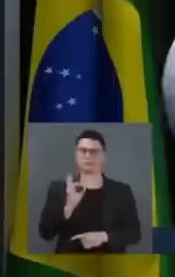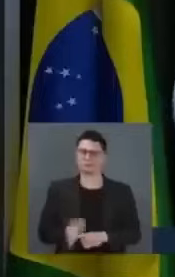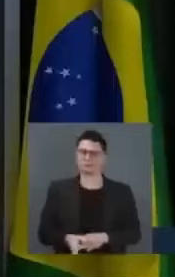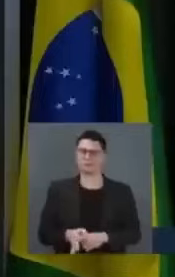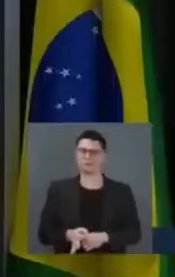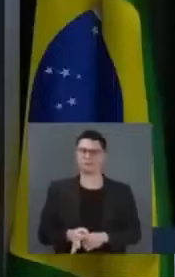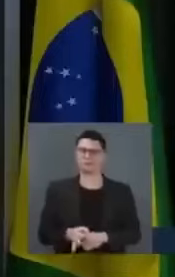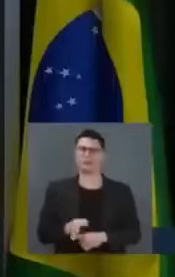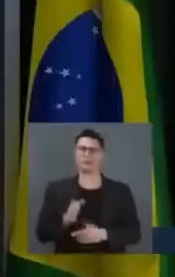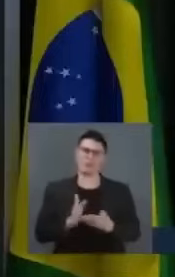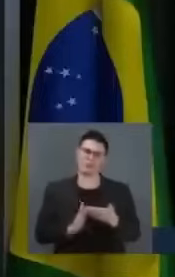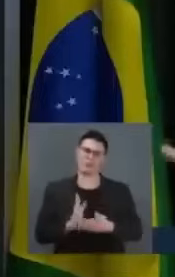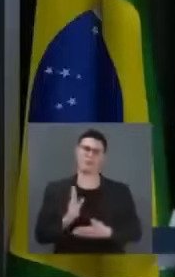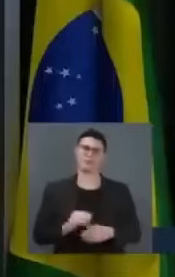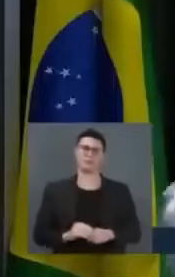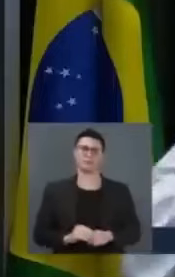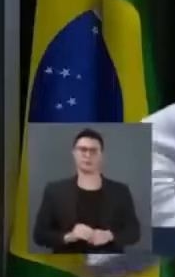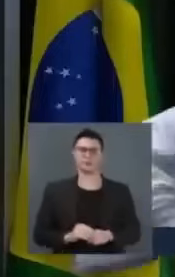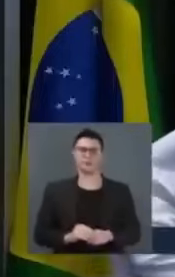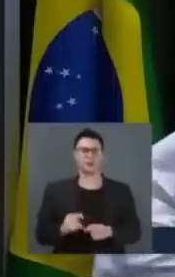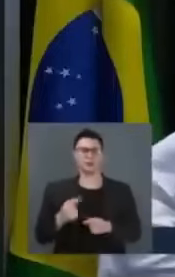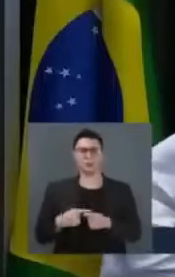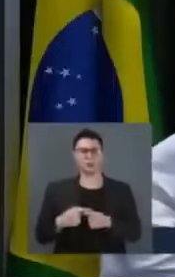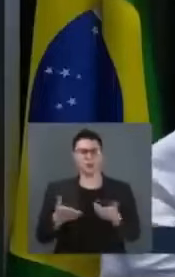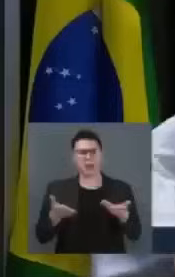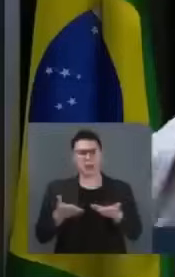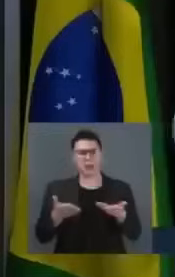seria sancionado. Por que agora?